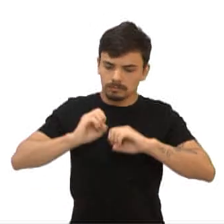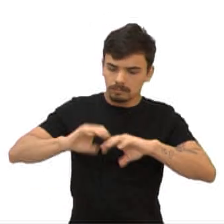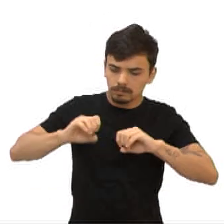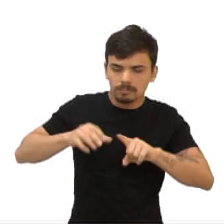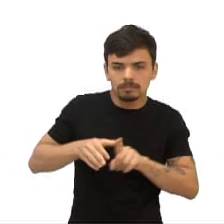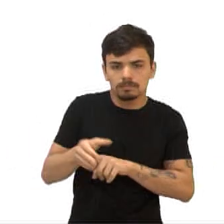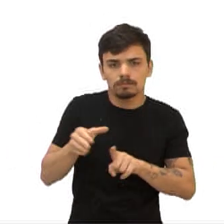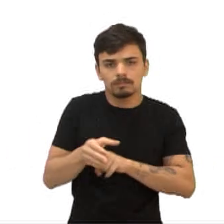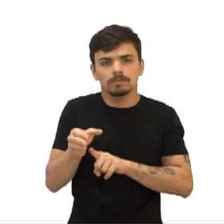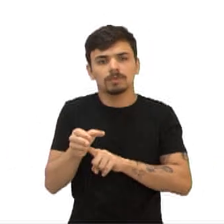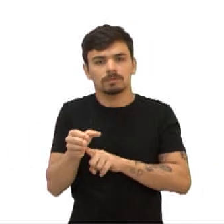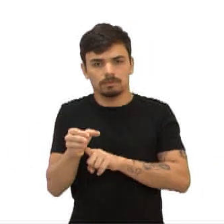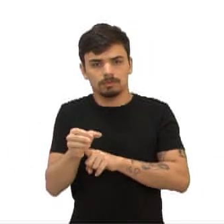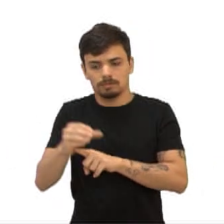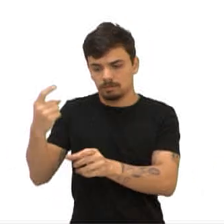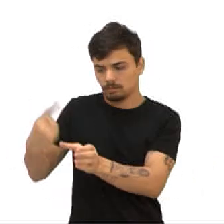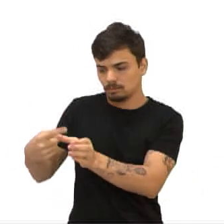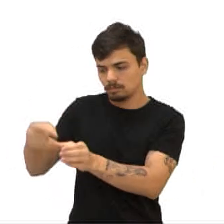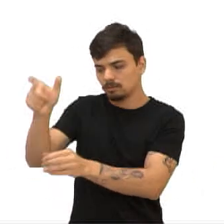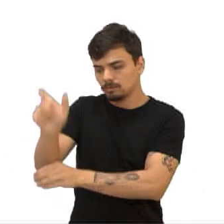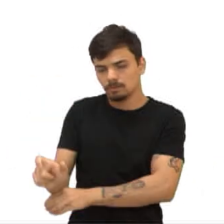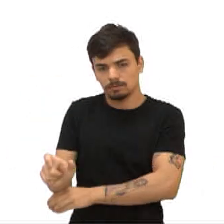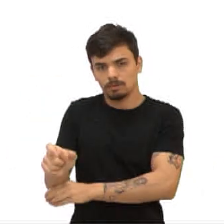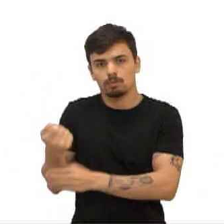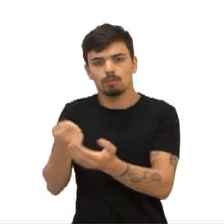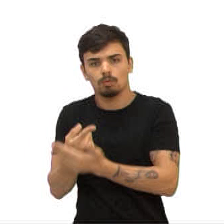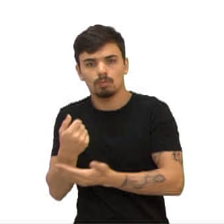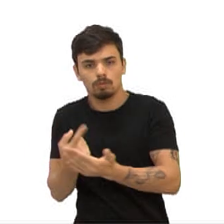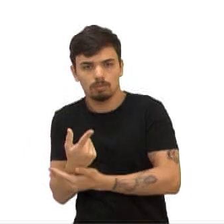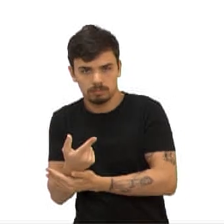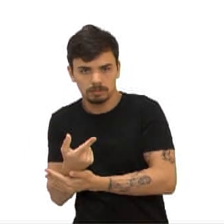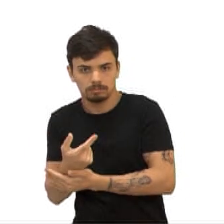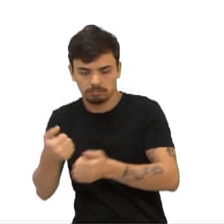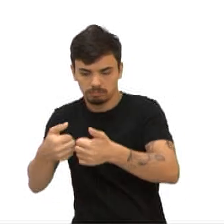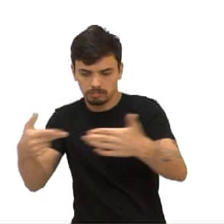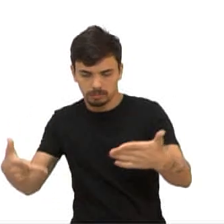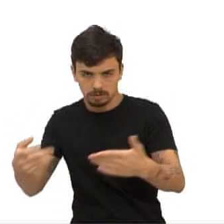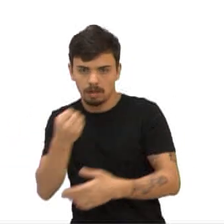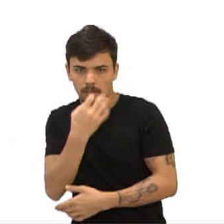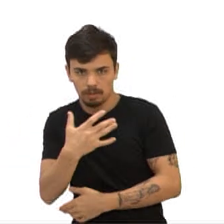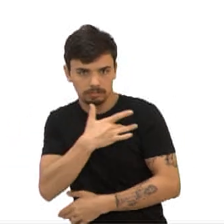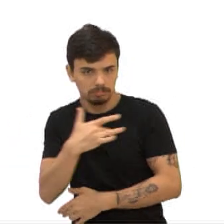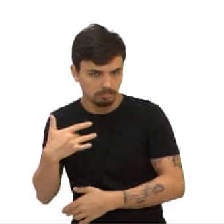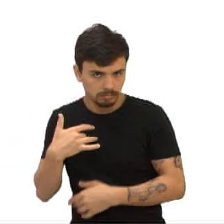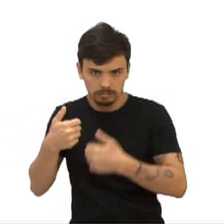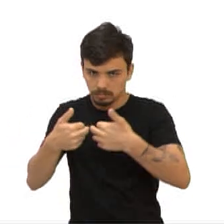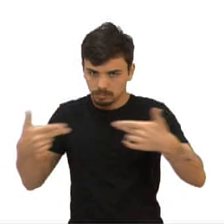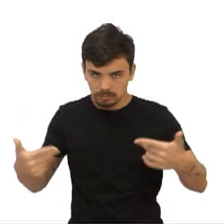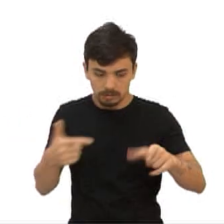na compra dos bens necessários à sobrevivência e bem-estar. B.